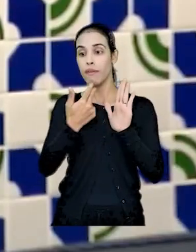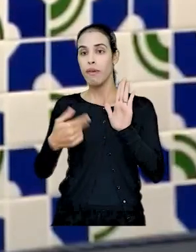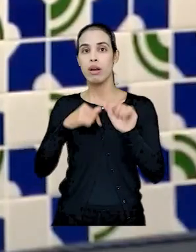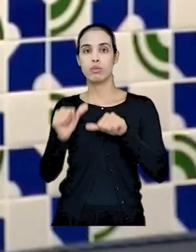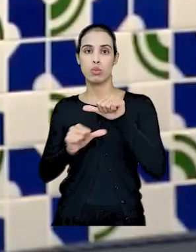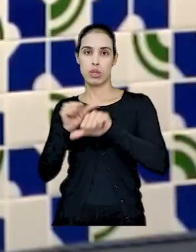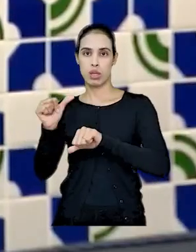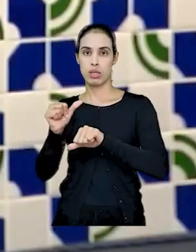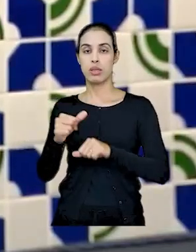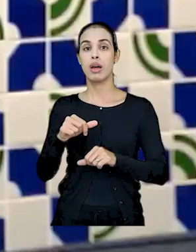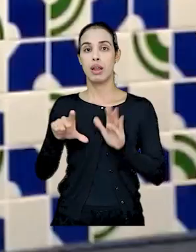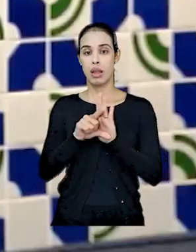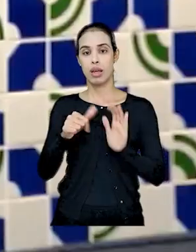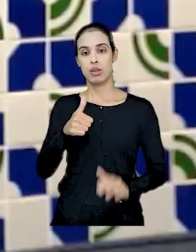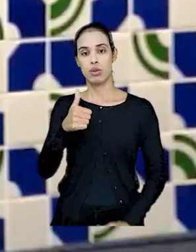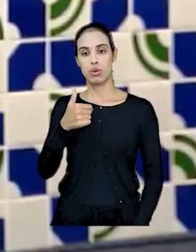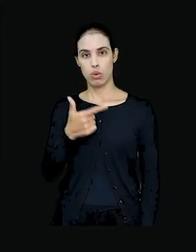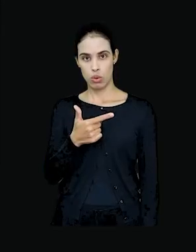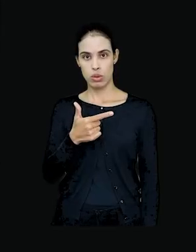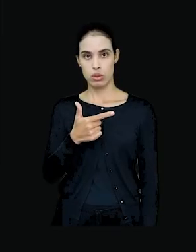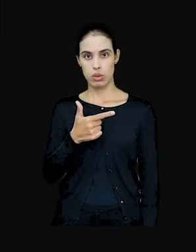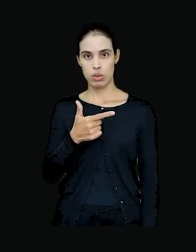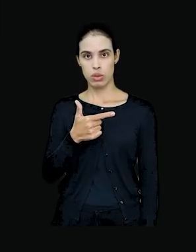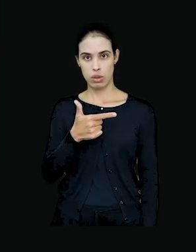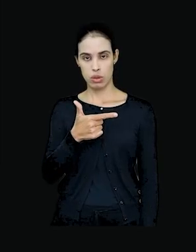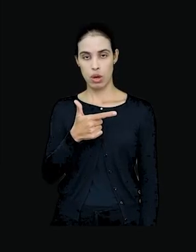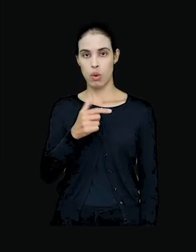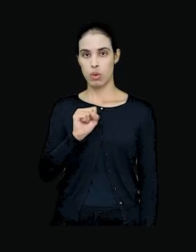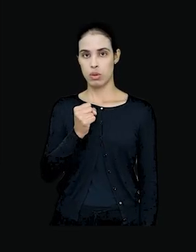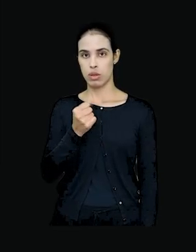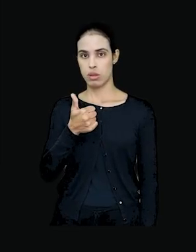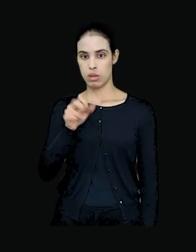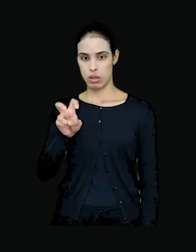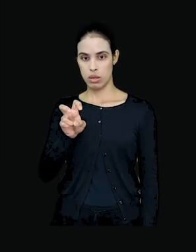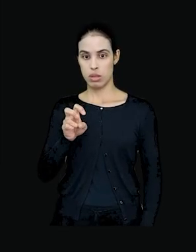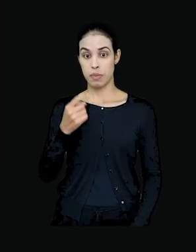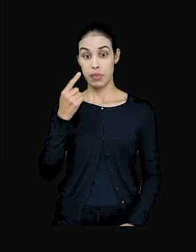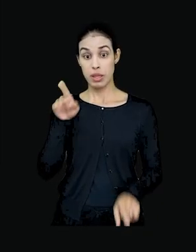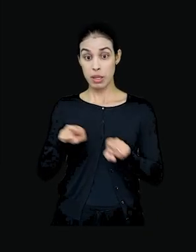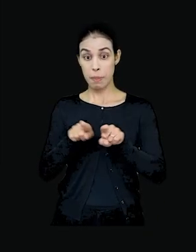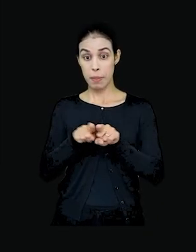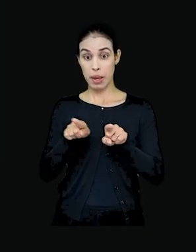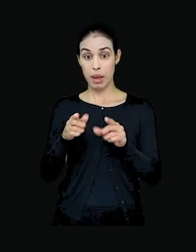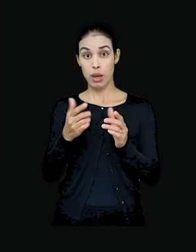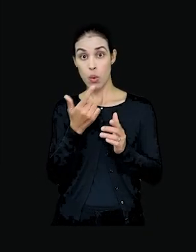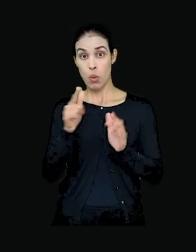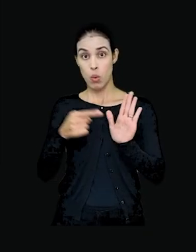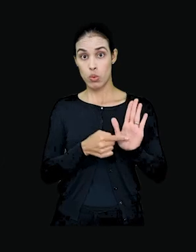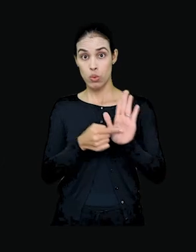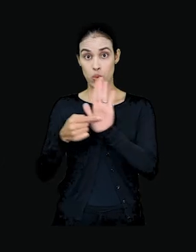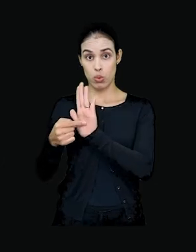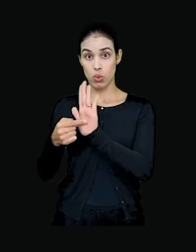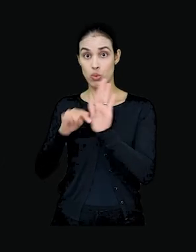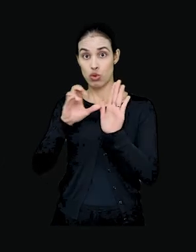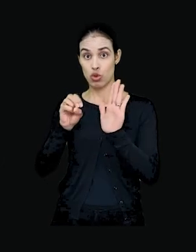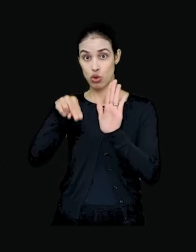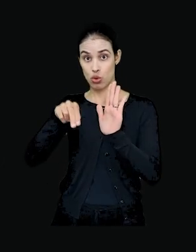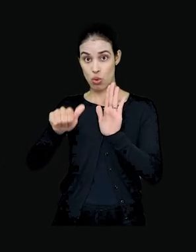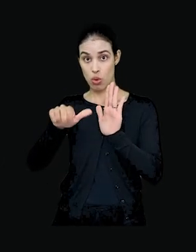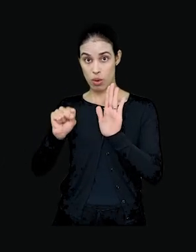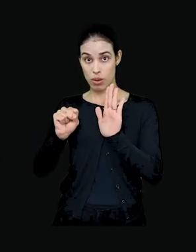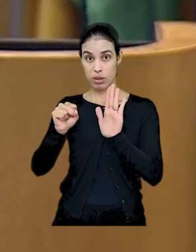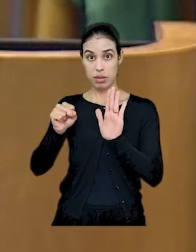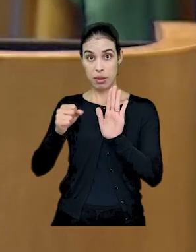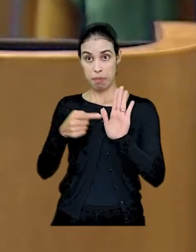na lei dos portos da 12815 o modelo portuário espanhol foi apresentado virtualmente pelo phd Jonas Mendes